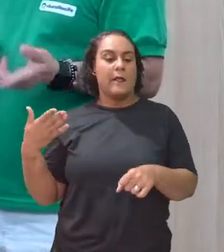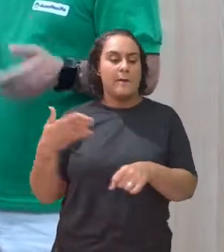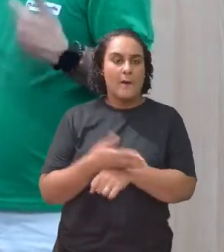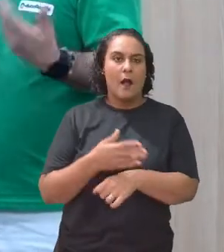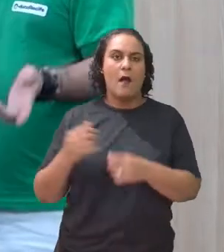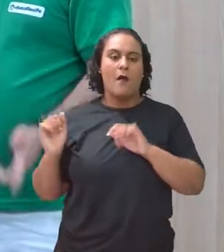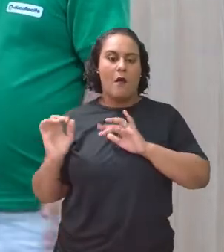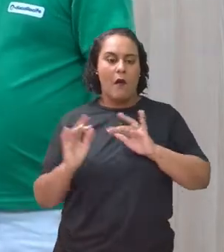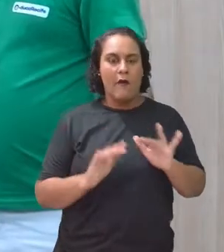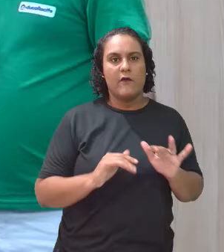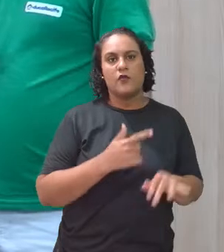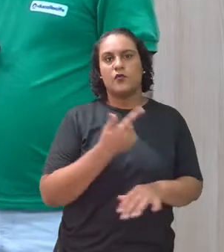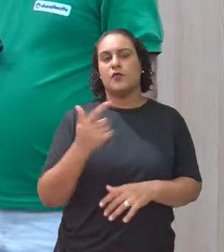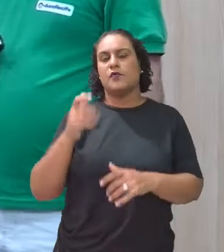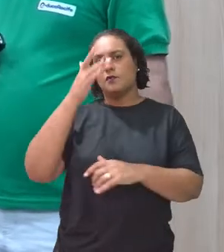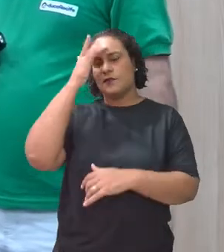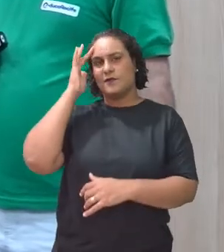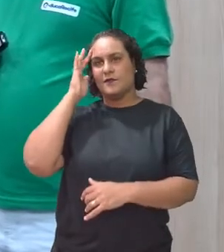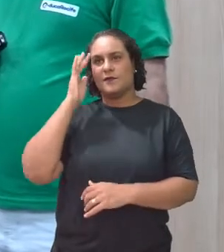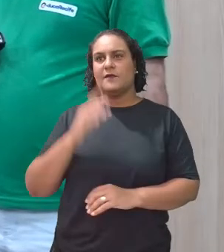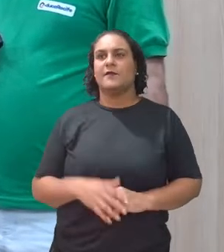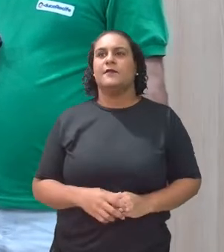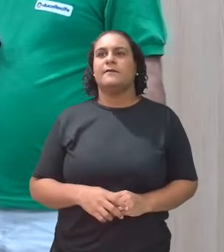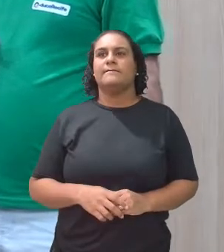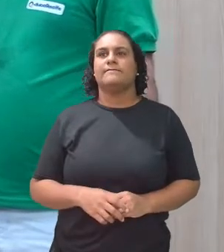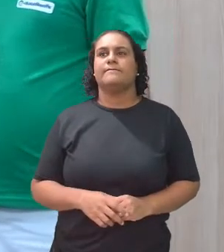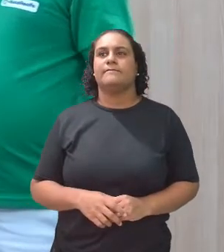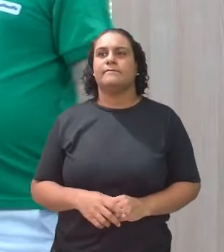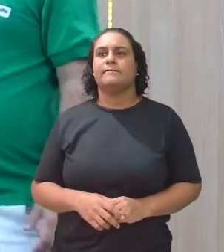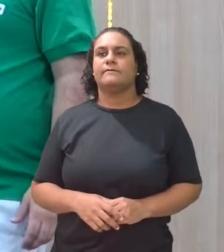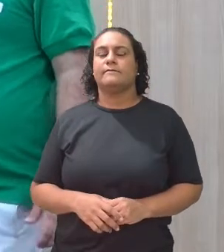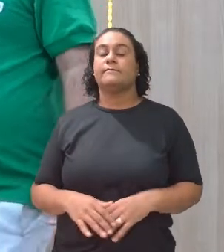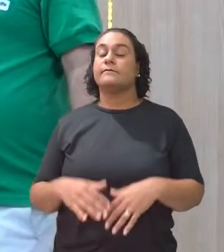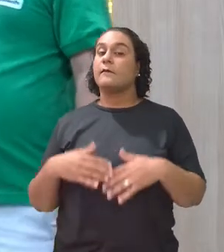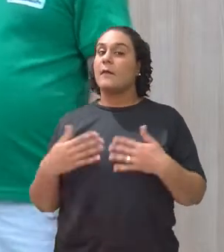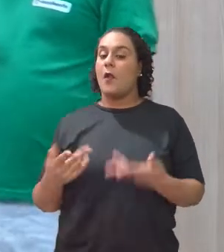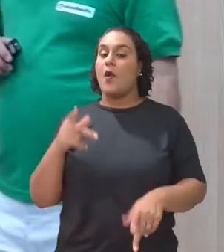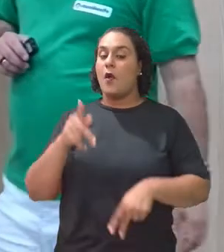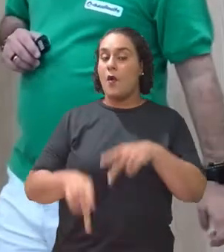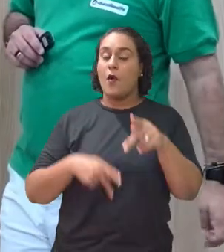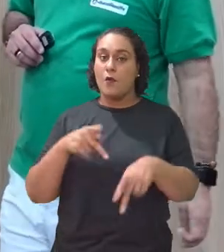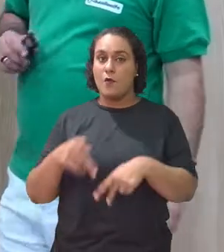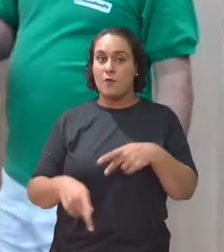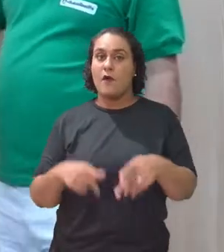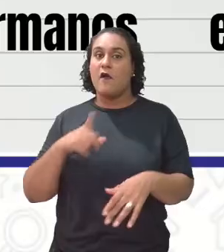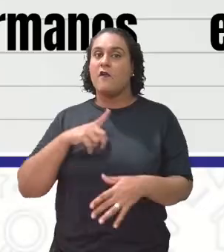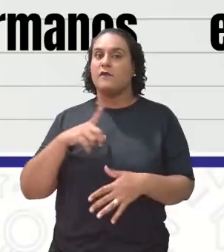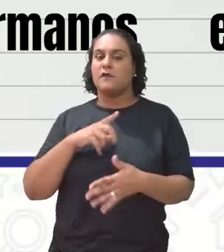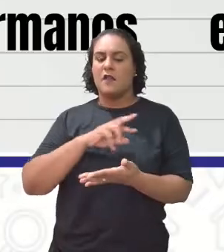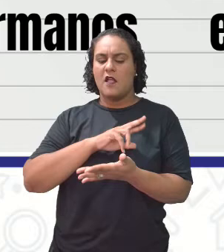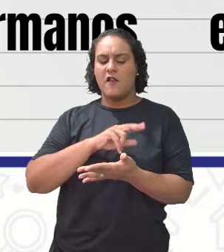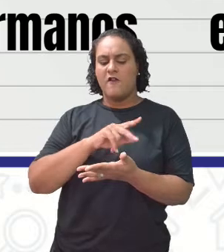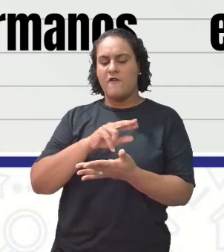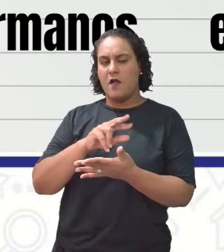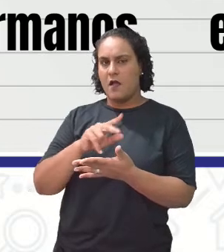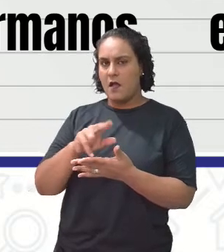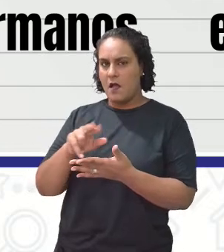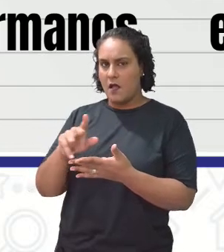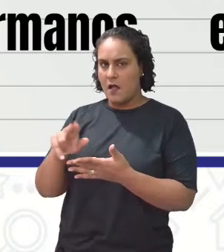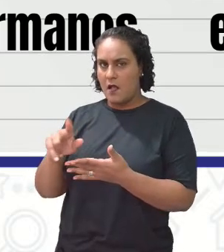estrangeiras, entre outros. Então, dentre esses povos, a gente pode listar aí, os visigodos,